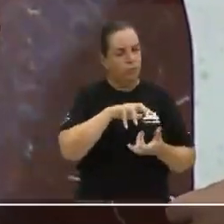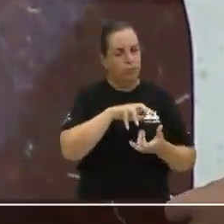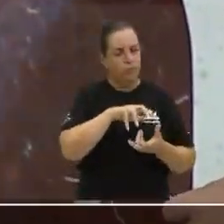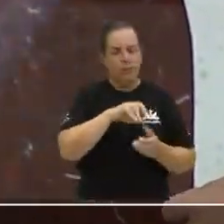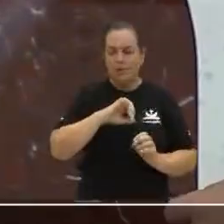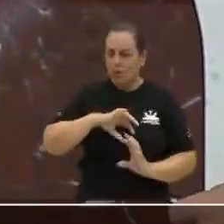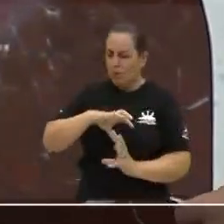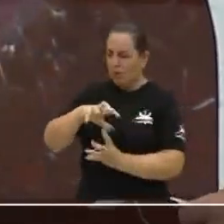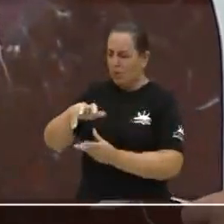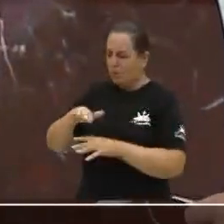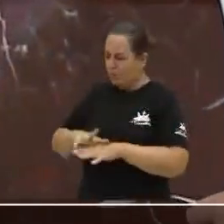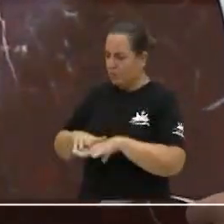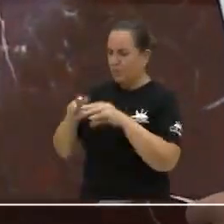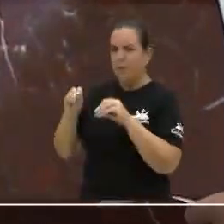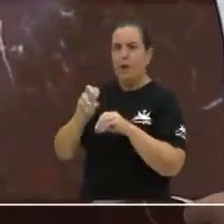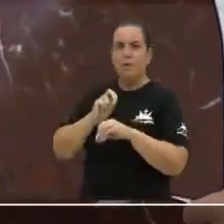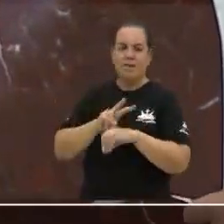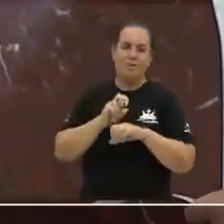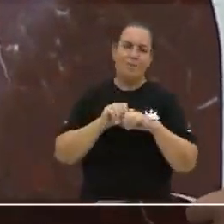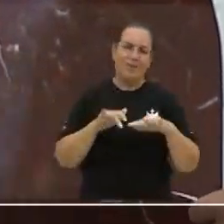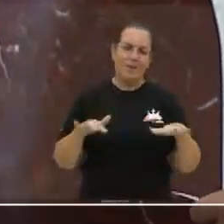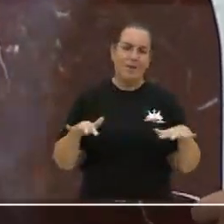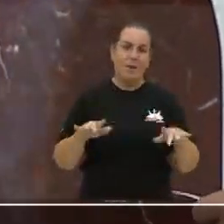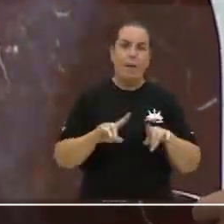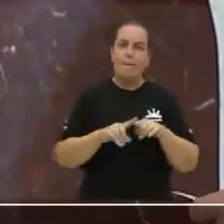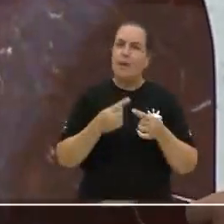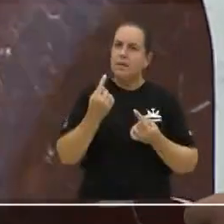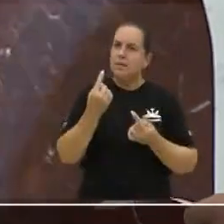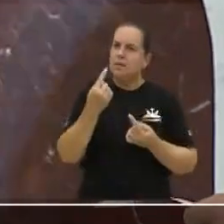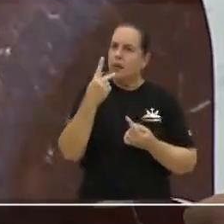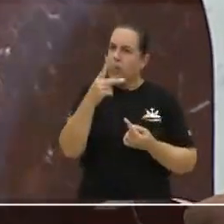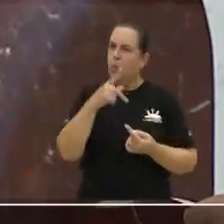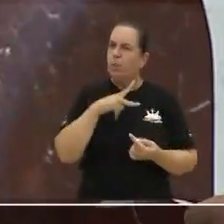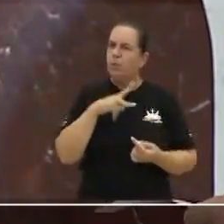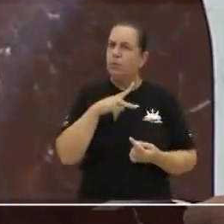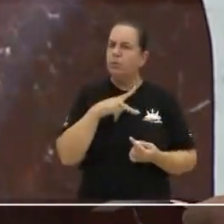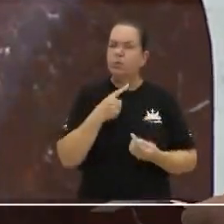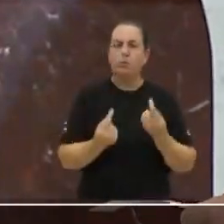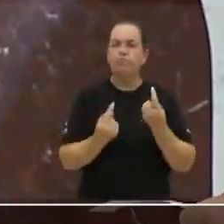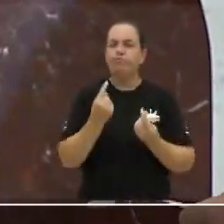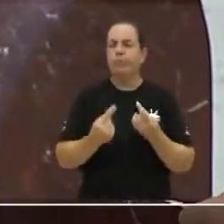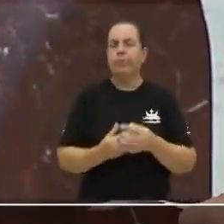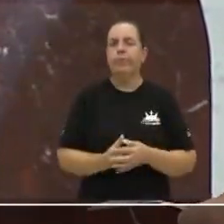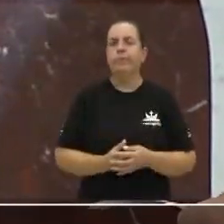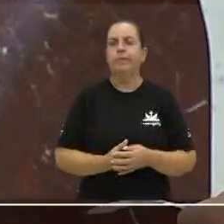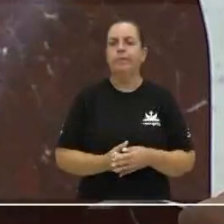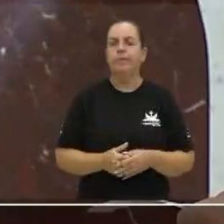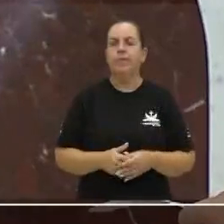cure dessa pandemia, mas a sua intenção particular.